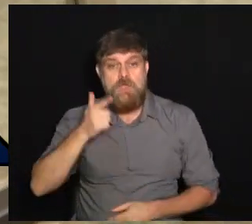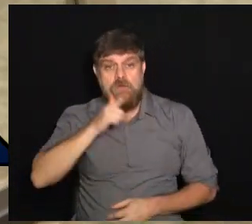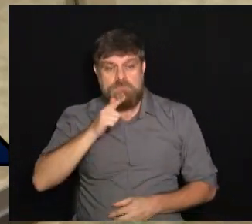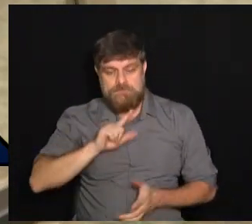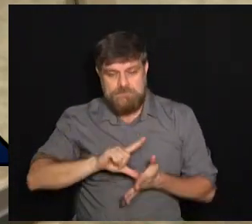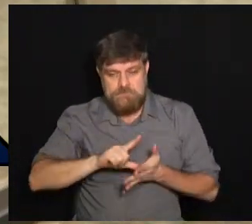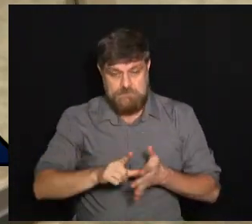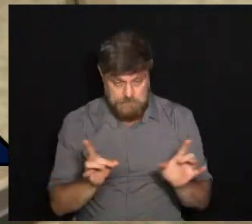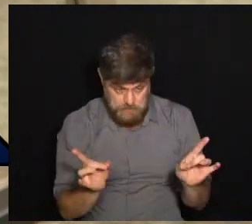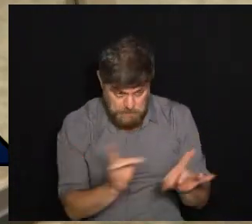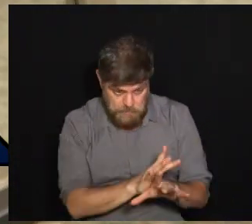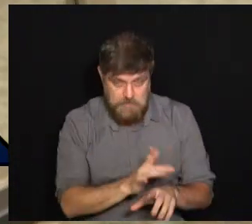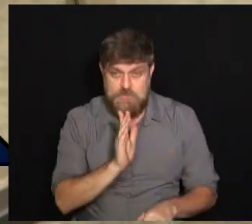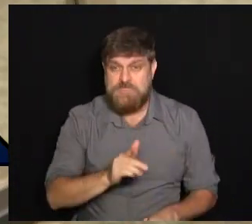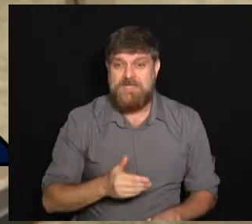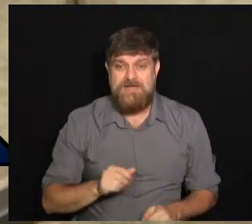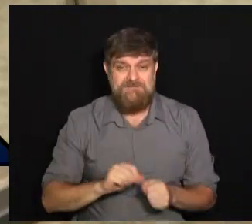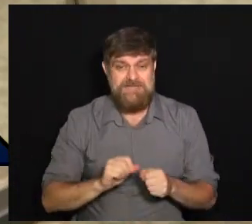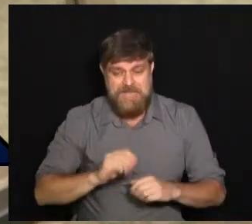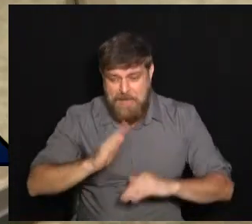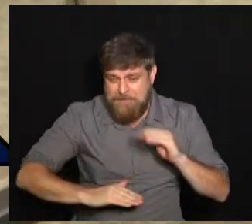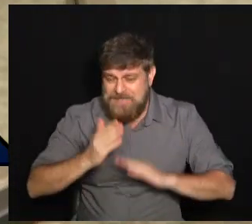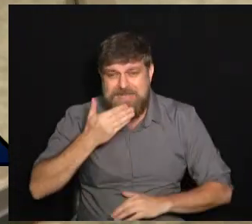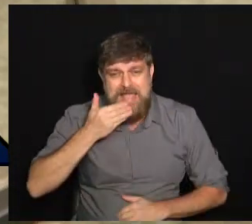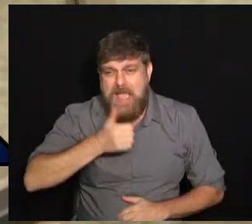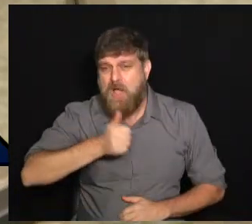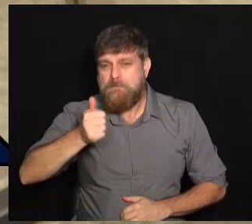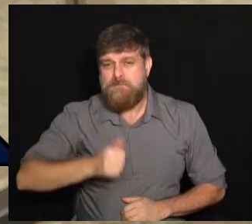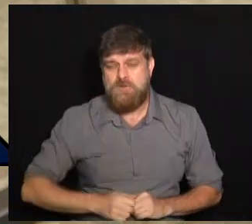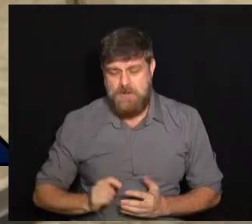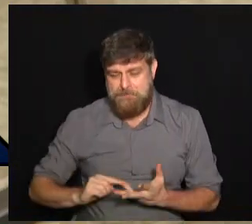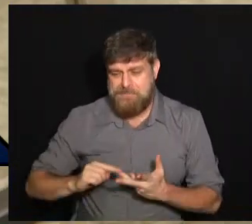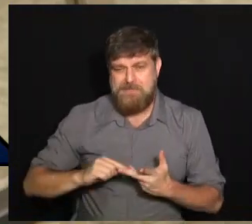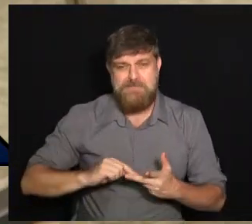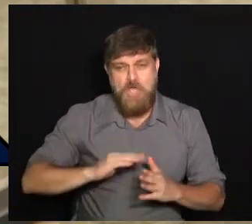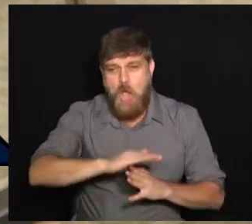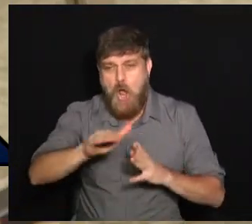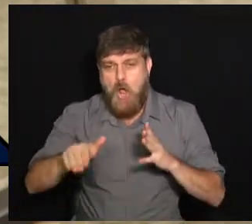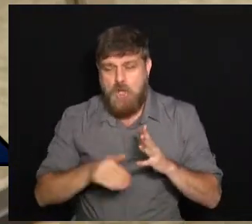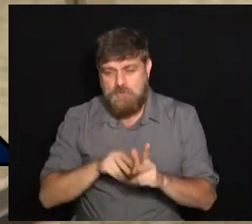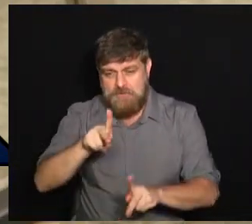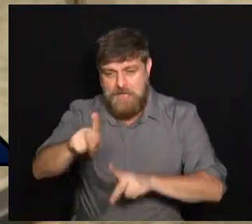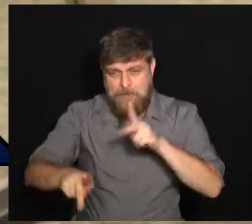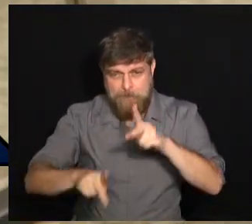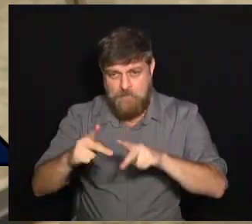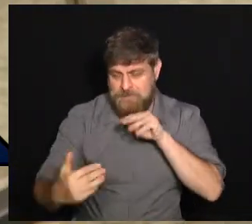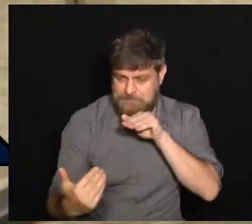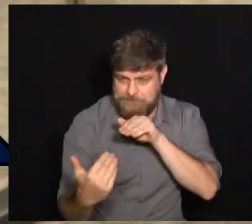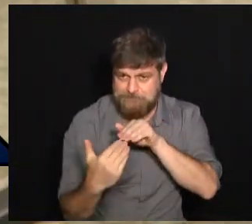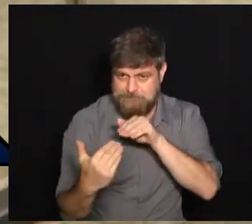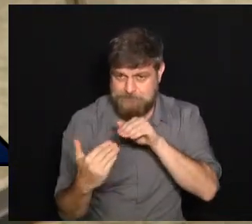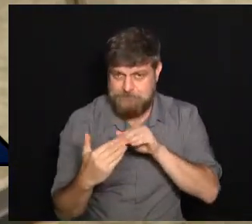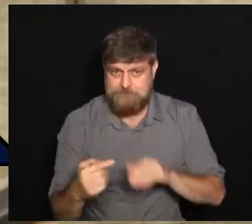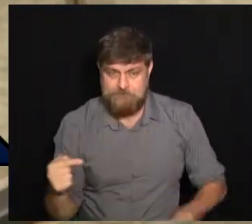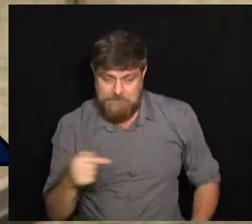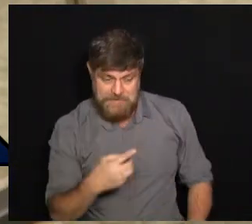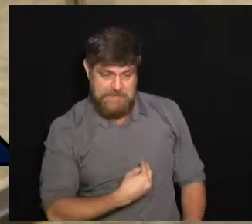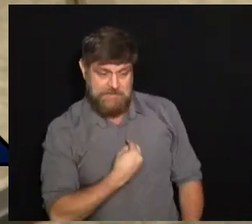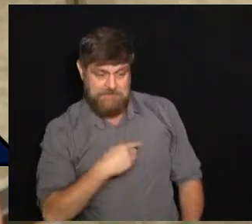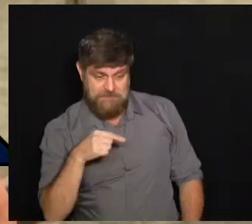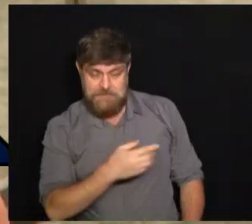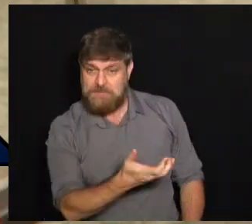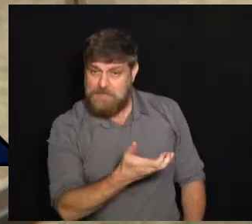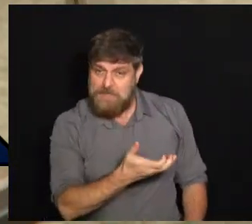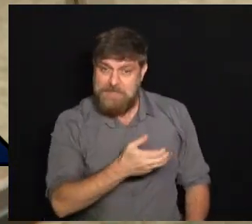dessa discussão, fazer o melhor possível que atenda todos os anseios, tanto do município como da população ali existente, que quer